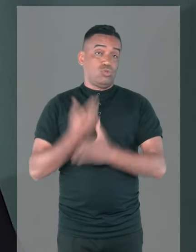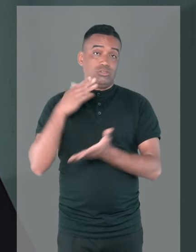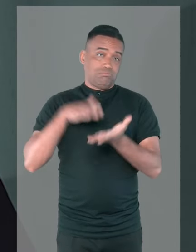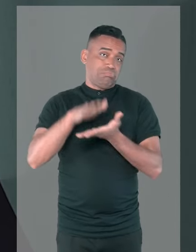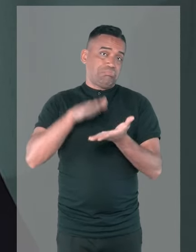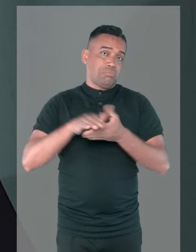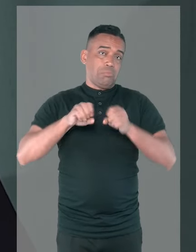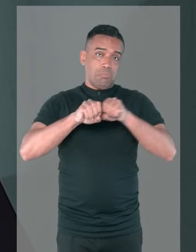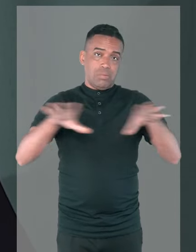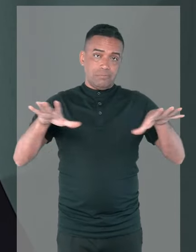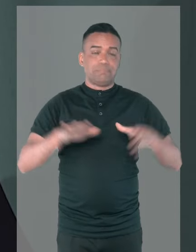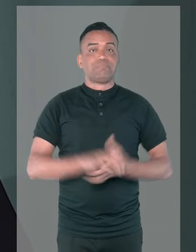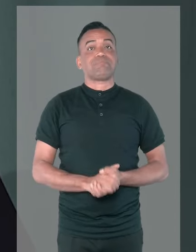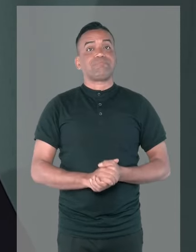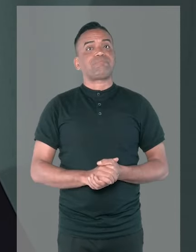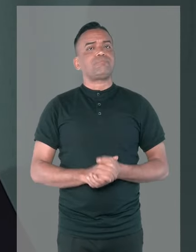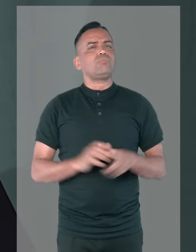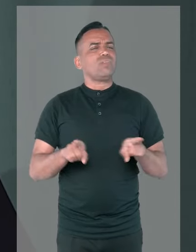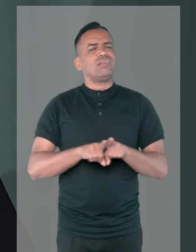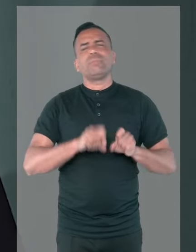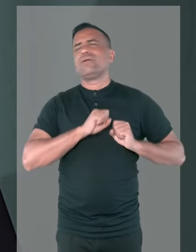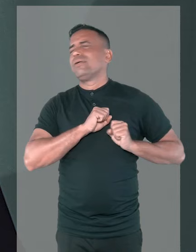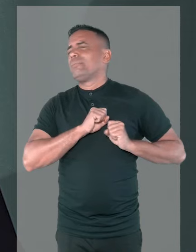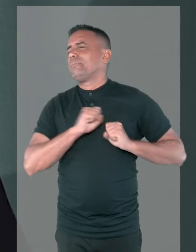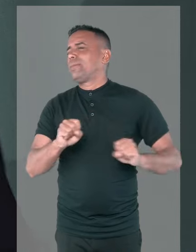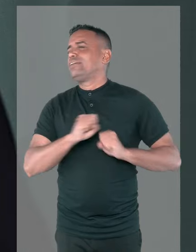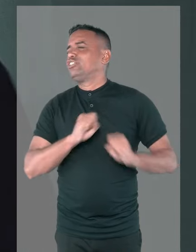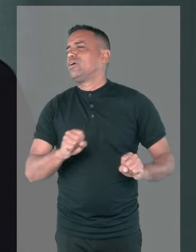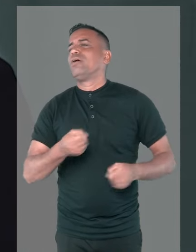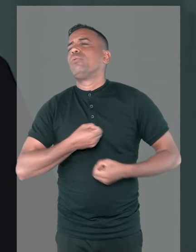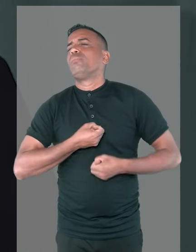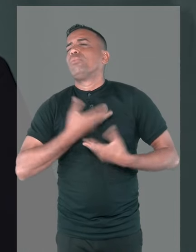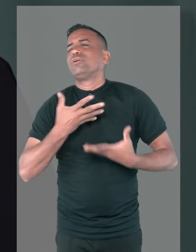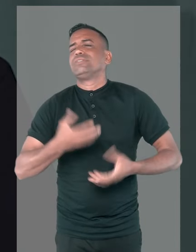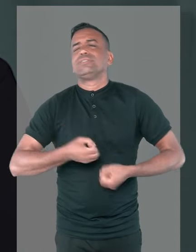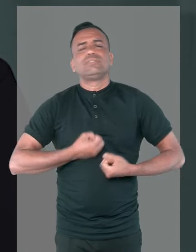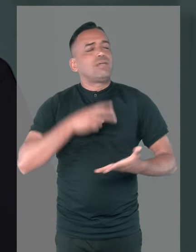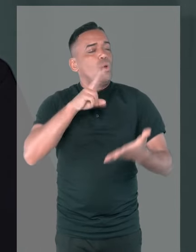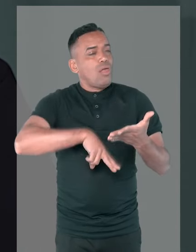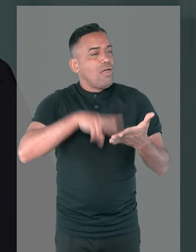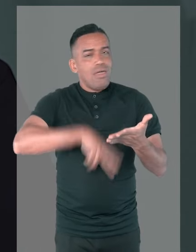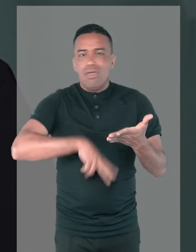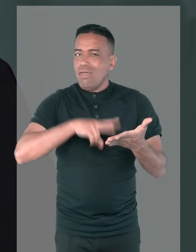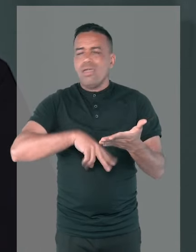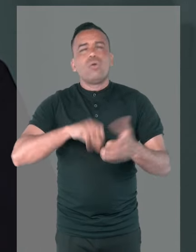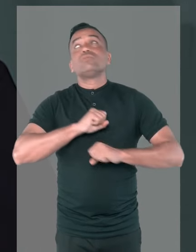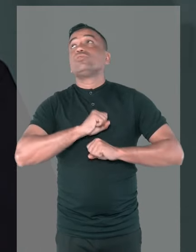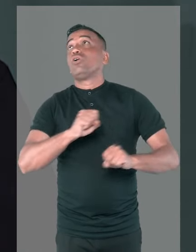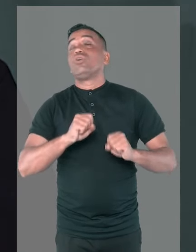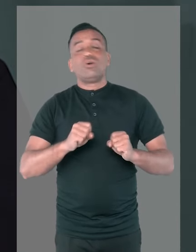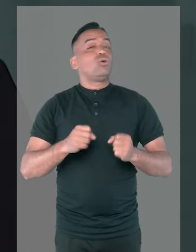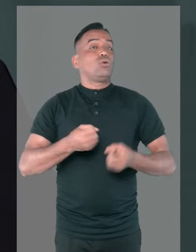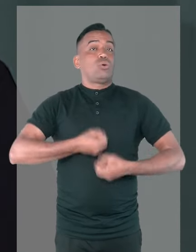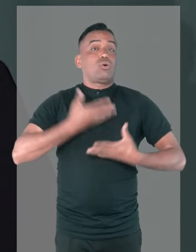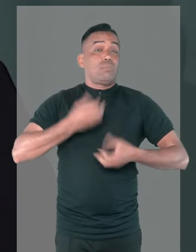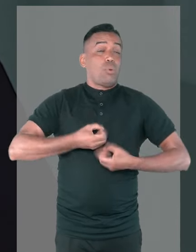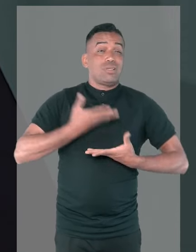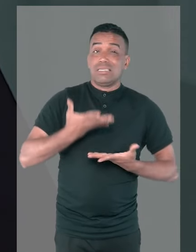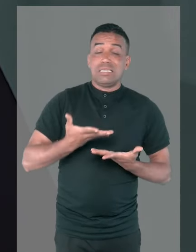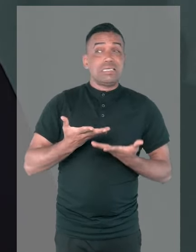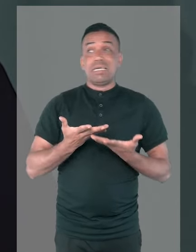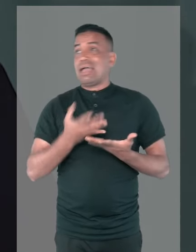E, bem, enfim, é isso. Tenho uma paixão enorme pela poesia, sou um leitor de poesia, entendo que a poesia é um objeto a ser desvendado, e que